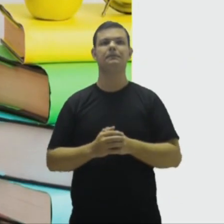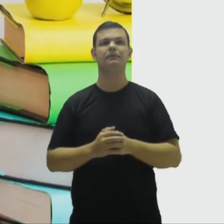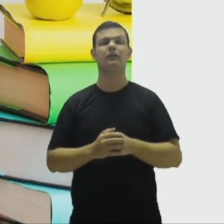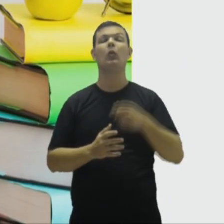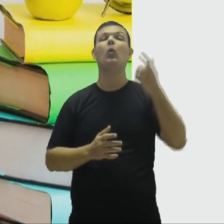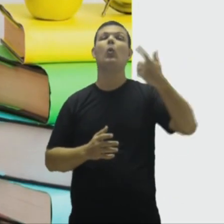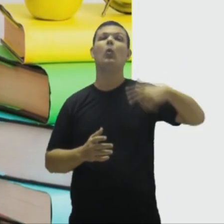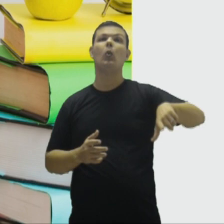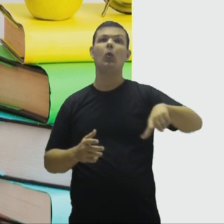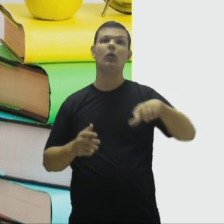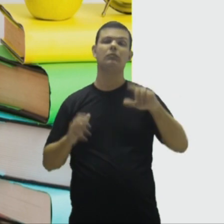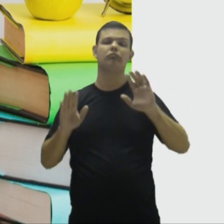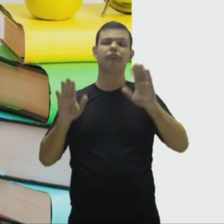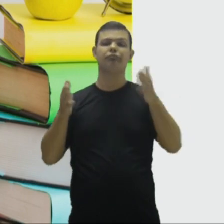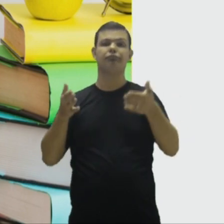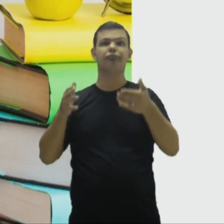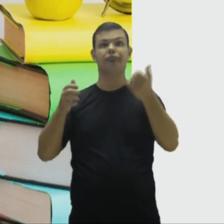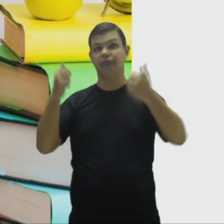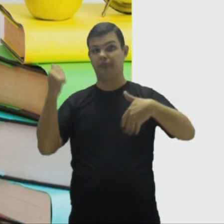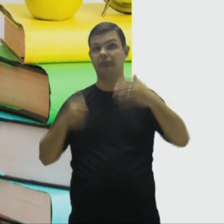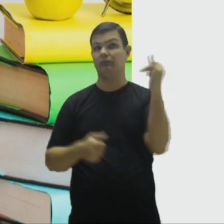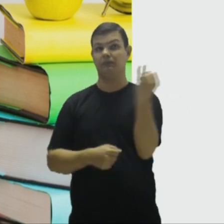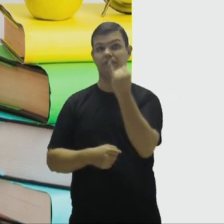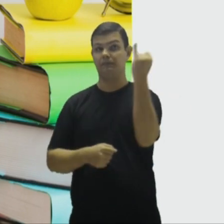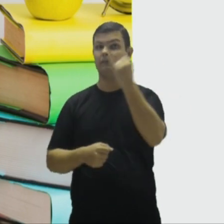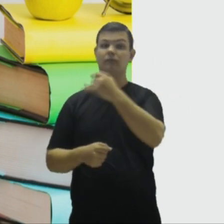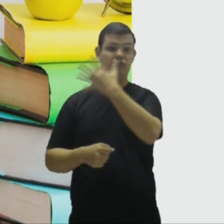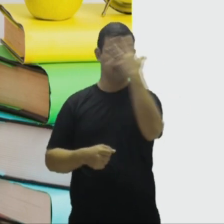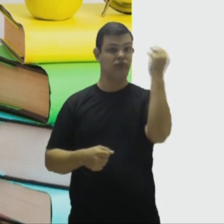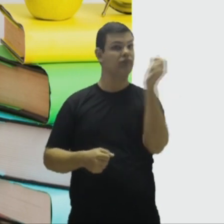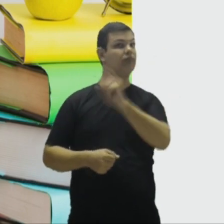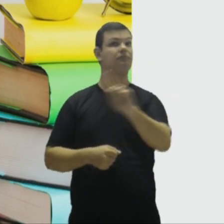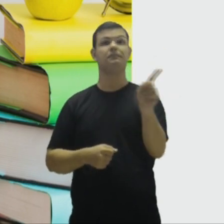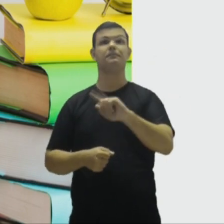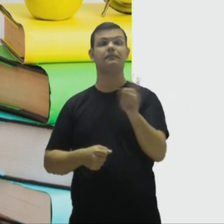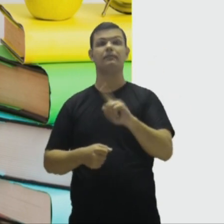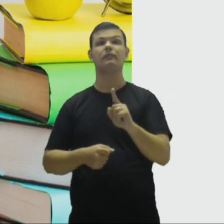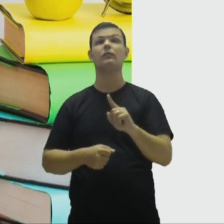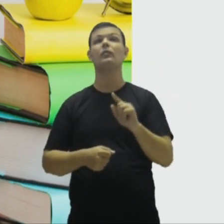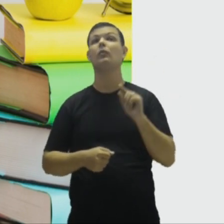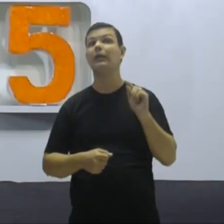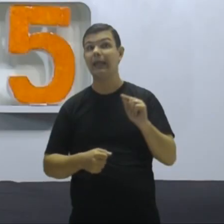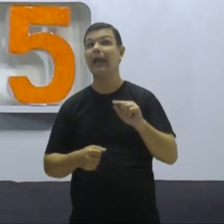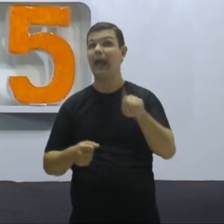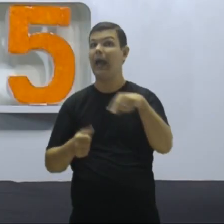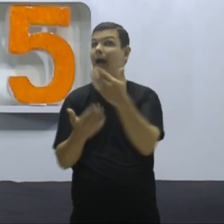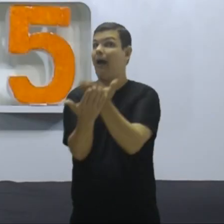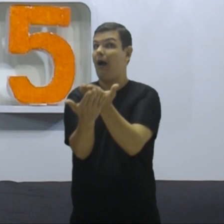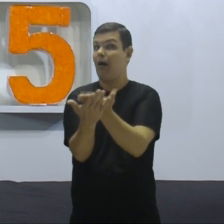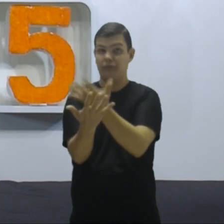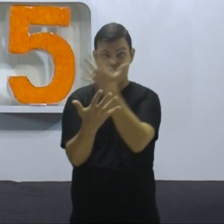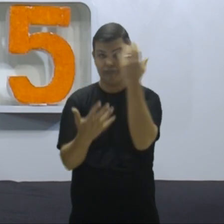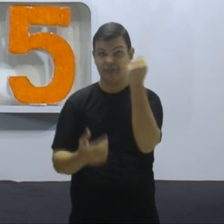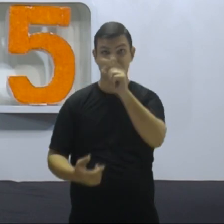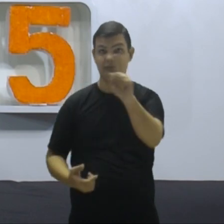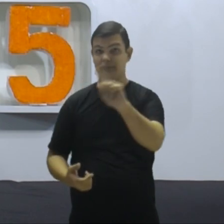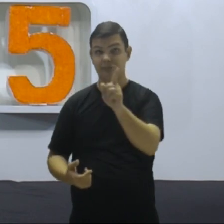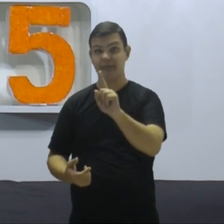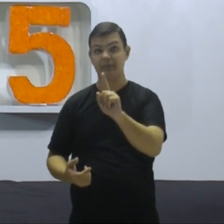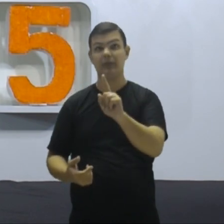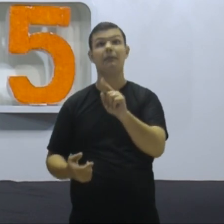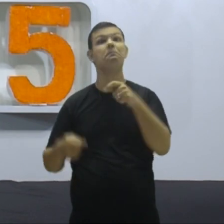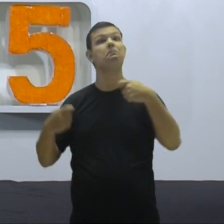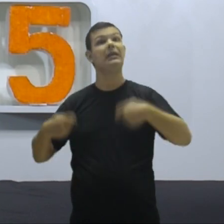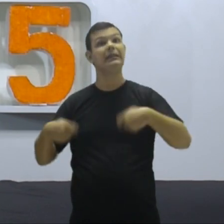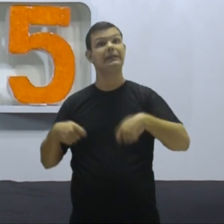Outro aspecto importante que você não pode esquecer, tá? Isso é uma aula, não esqueça disso. Você